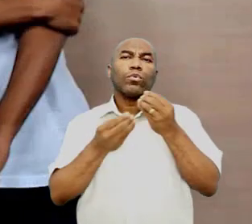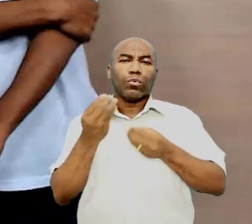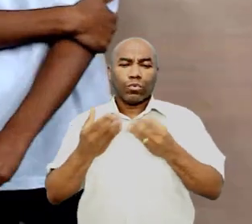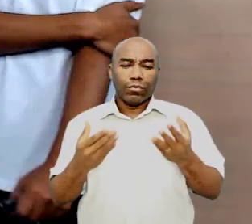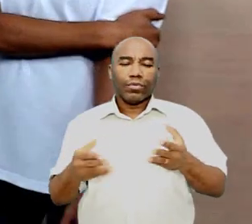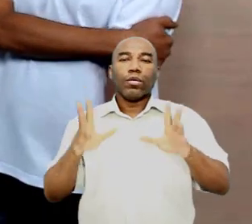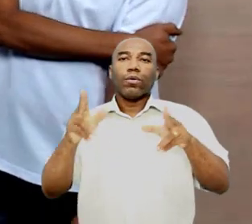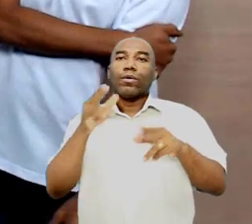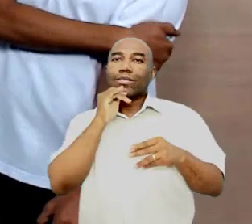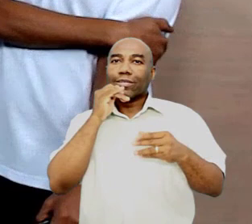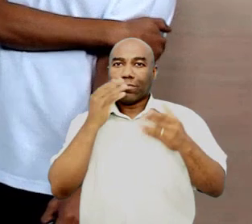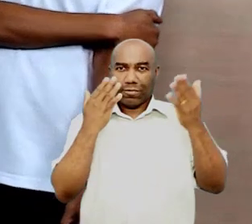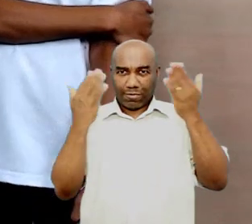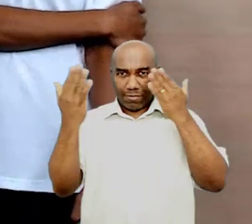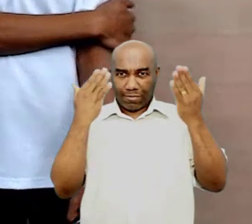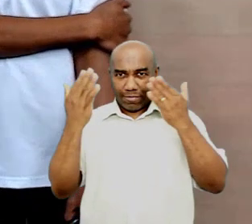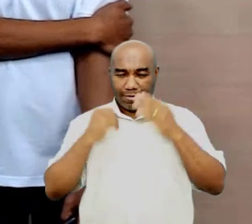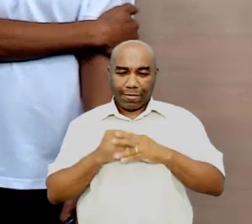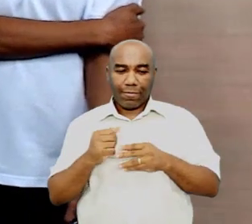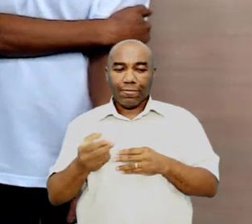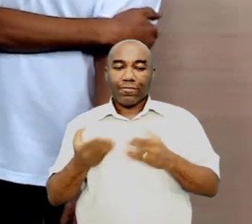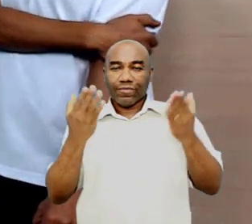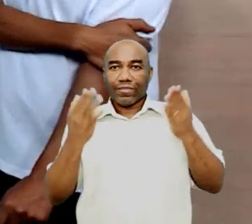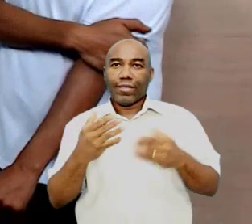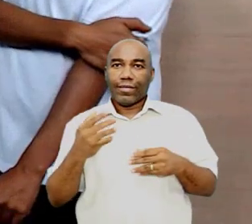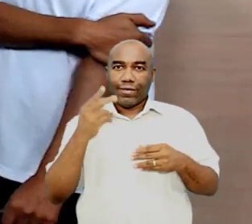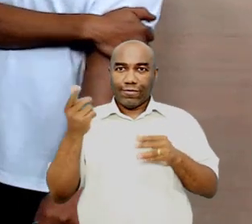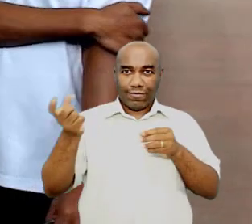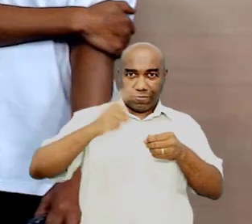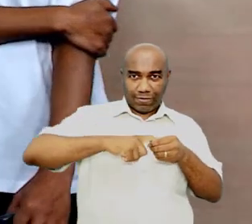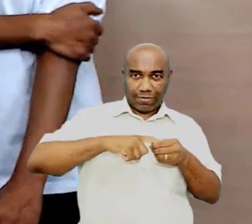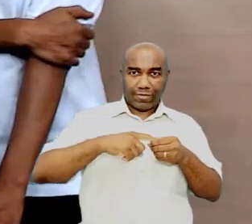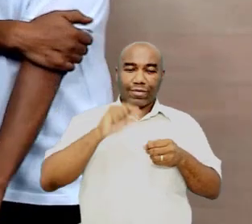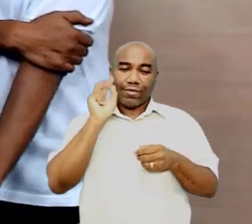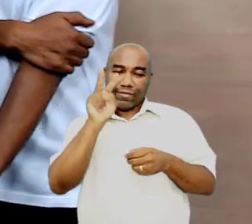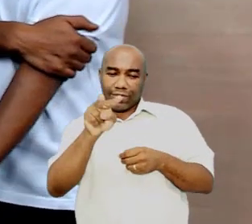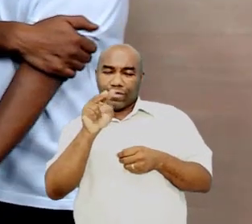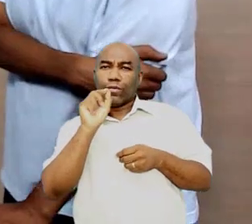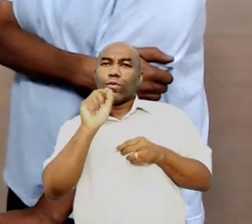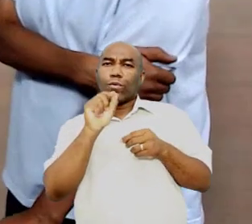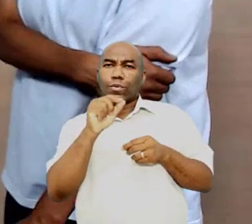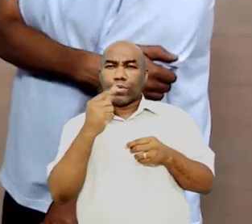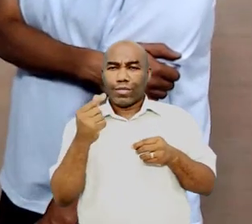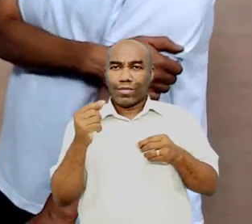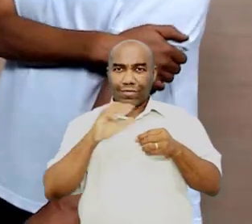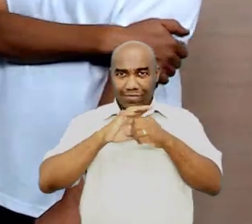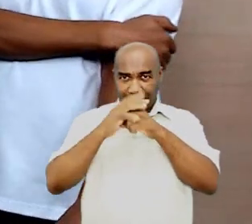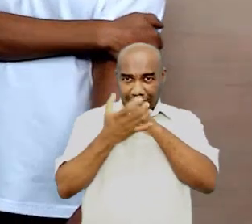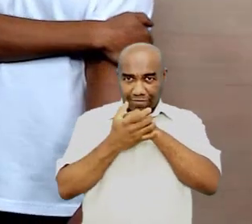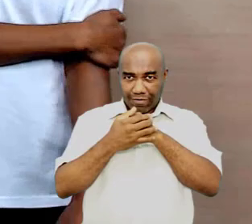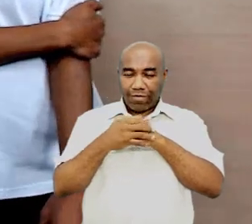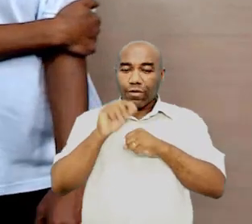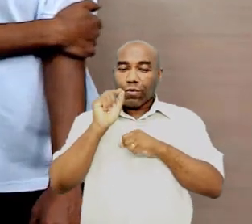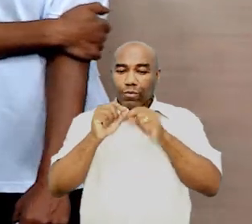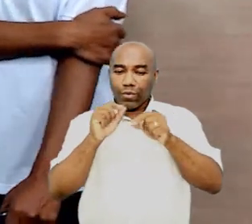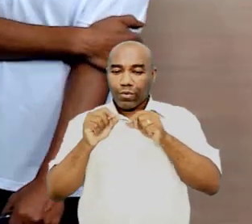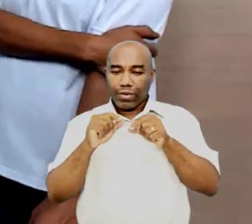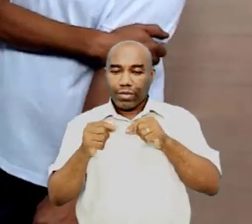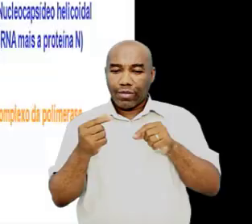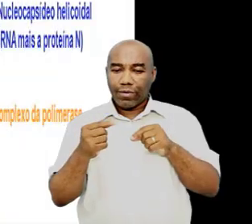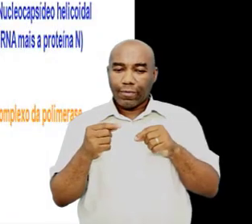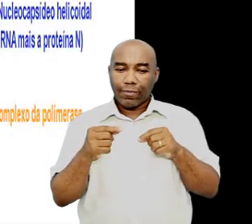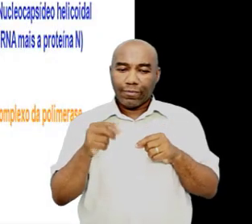da gripe aqui. Orthomyxoviridae. Dá uma olhada para ele. Quando você olha para esse vírus aqui, você vê, sabe o